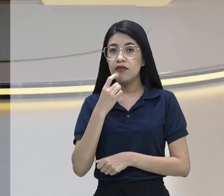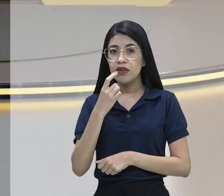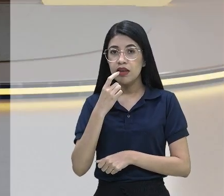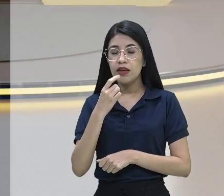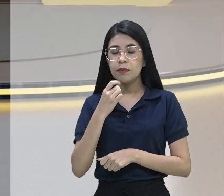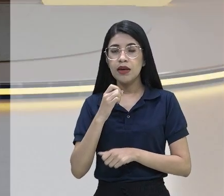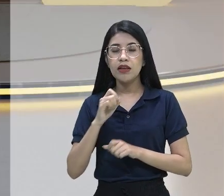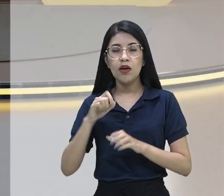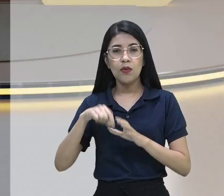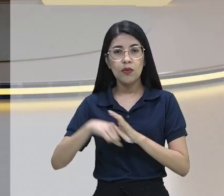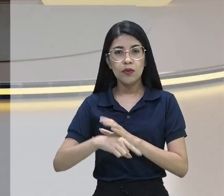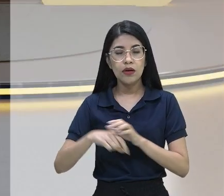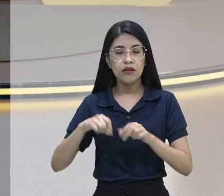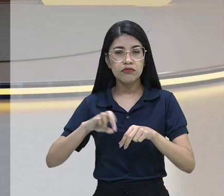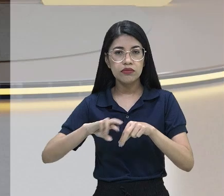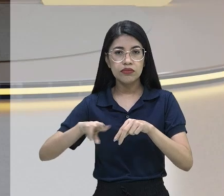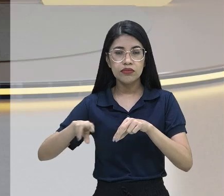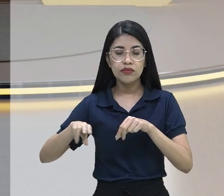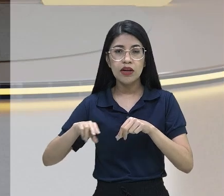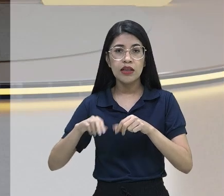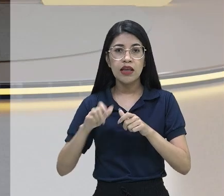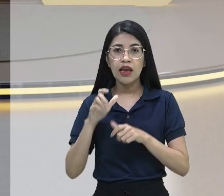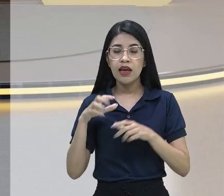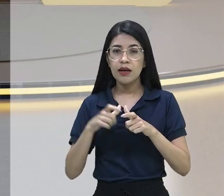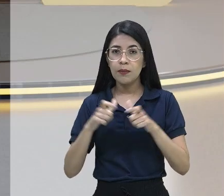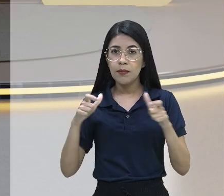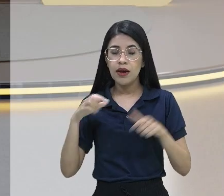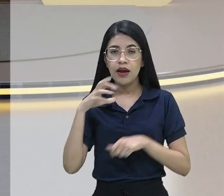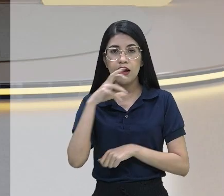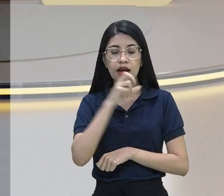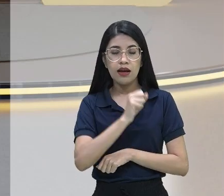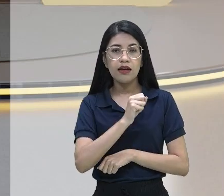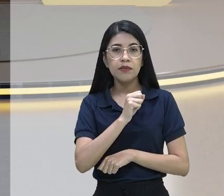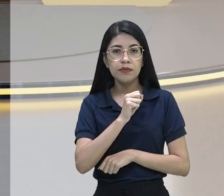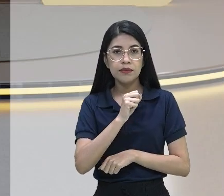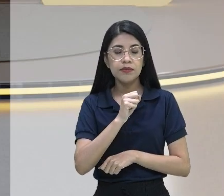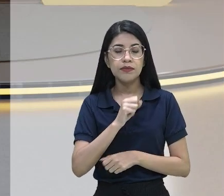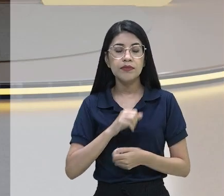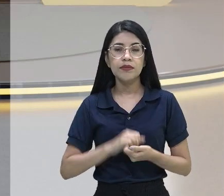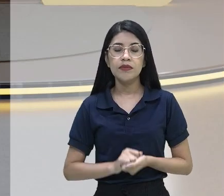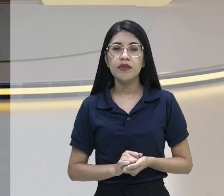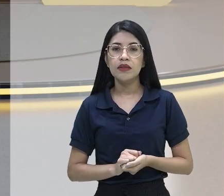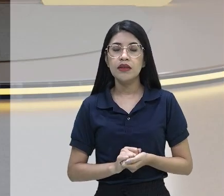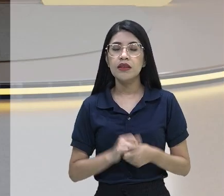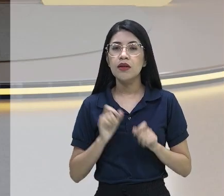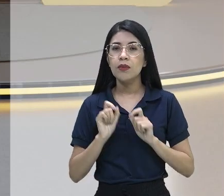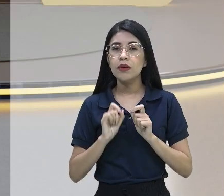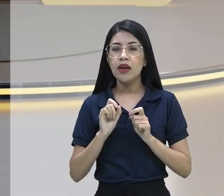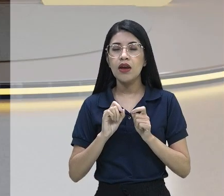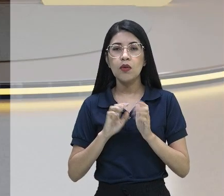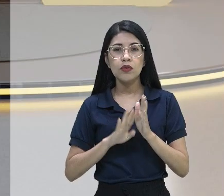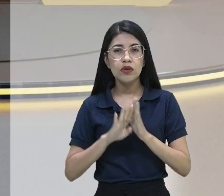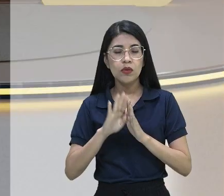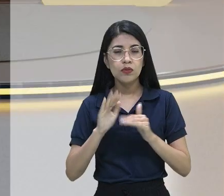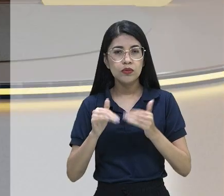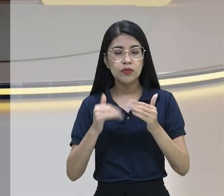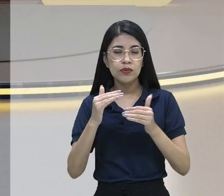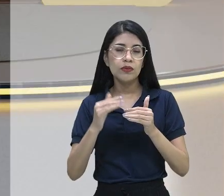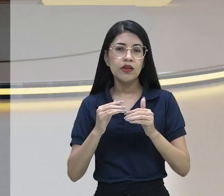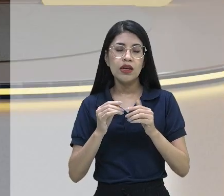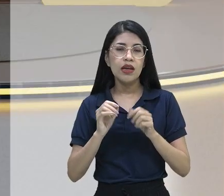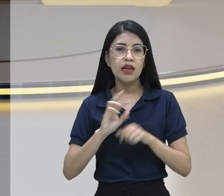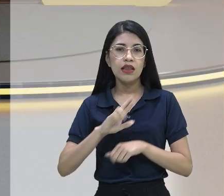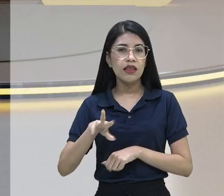do garimpo ilegal, está crescendo muito rápido, né? Então, é um crescimento, nós poderíamos dizer que é dito como